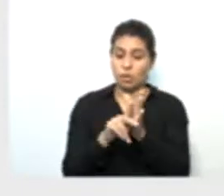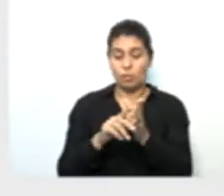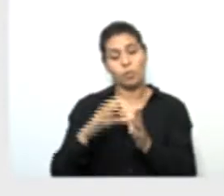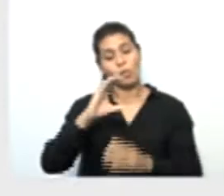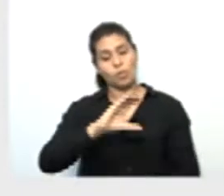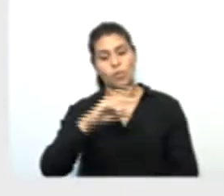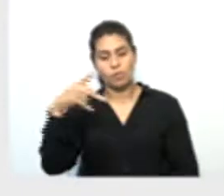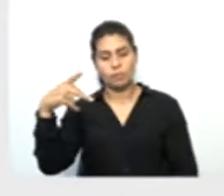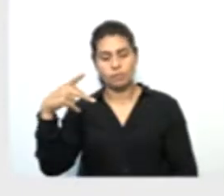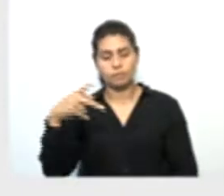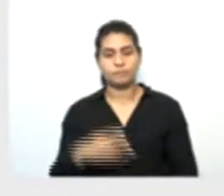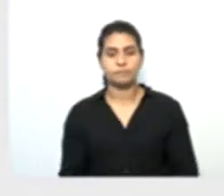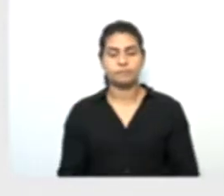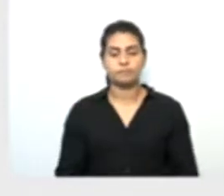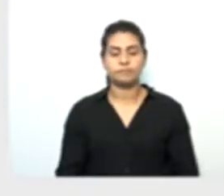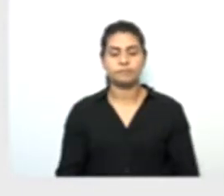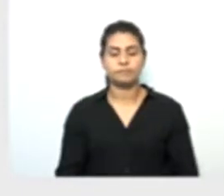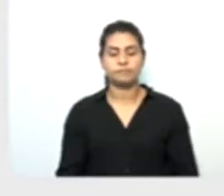cooperativas.